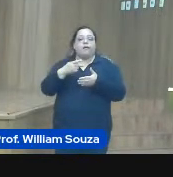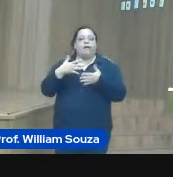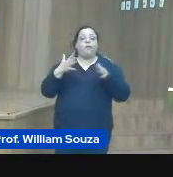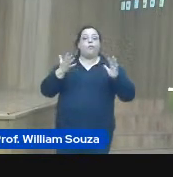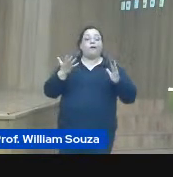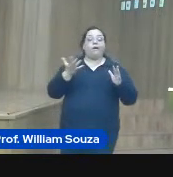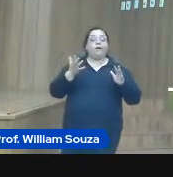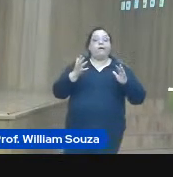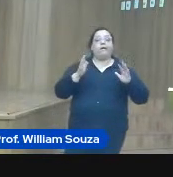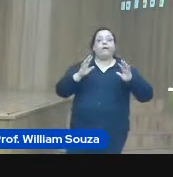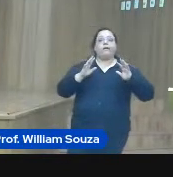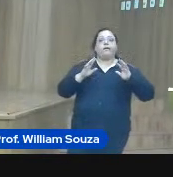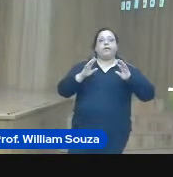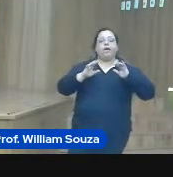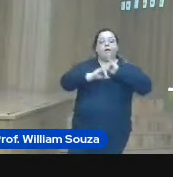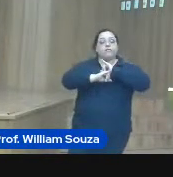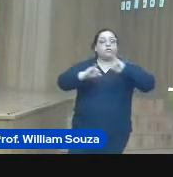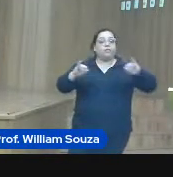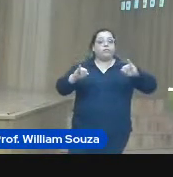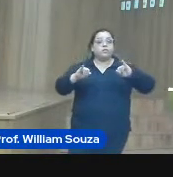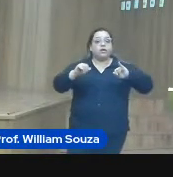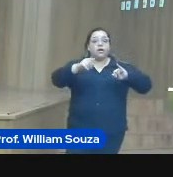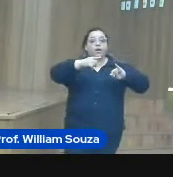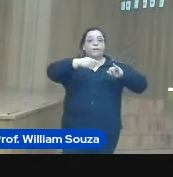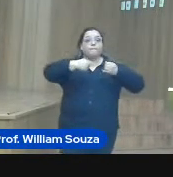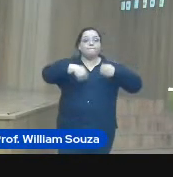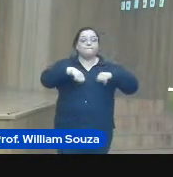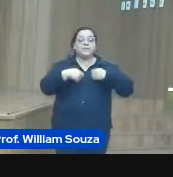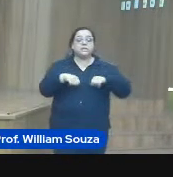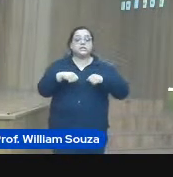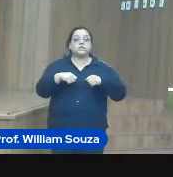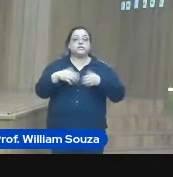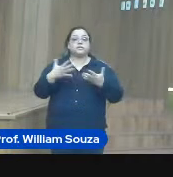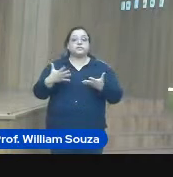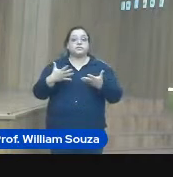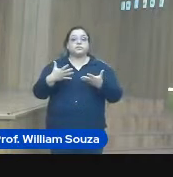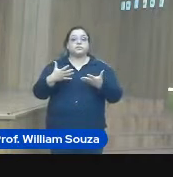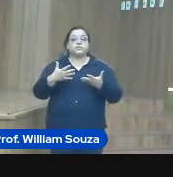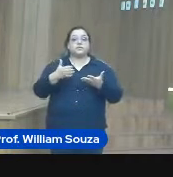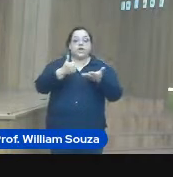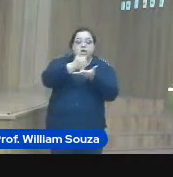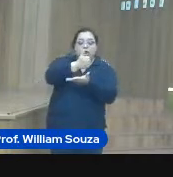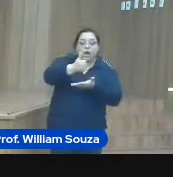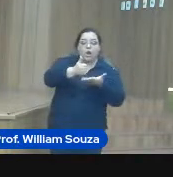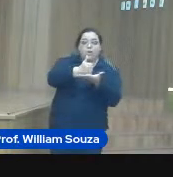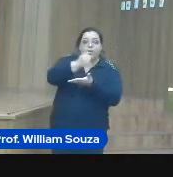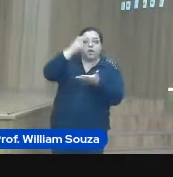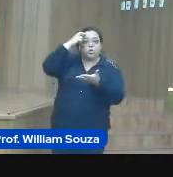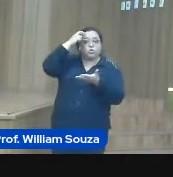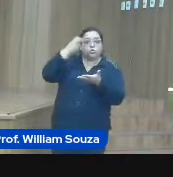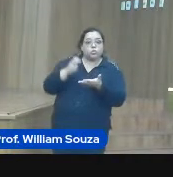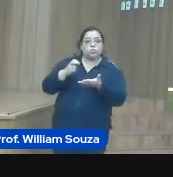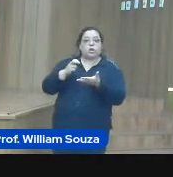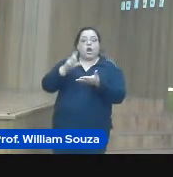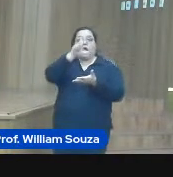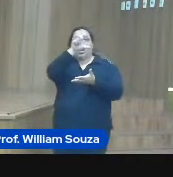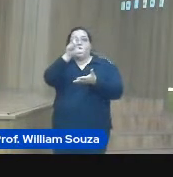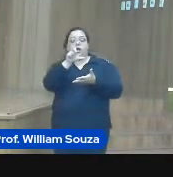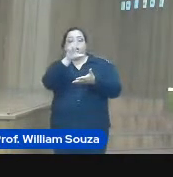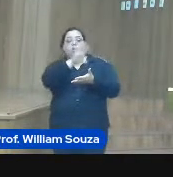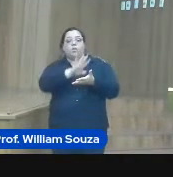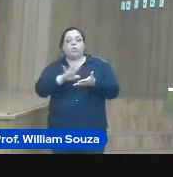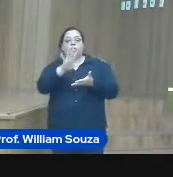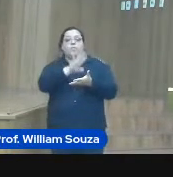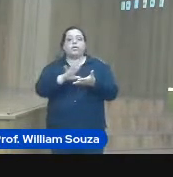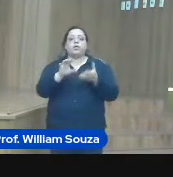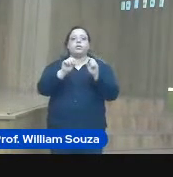possível que a gente entenda uma base cultural de conhecimento, seja ela europeia, como sendo,